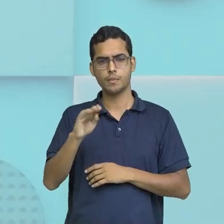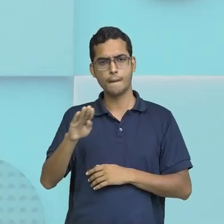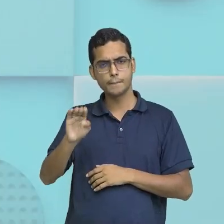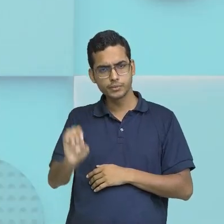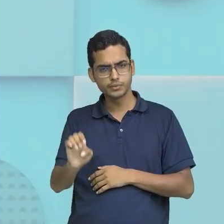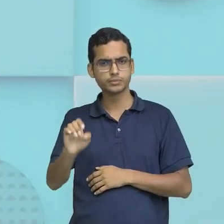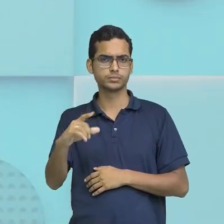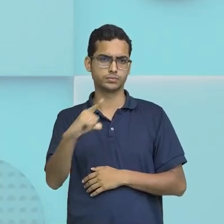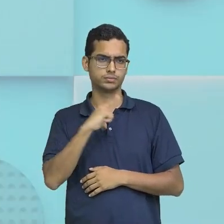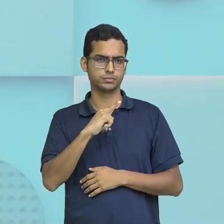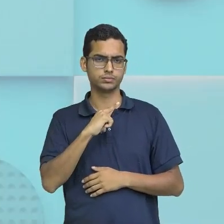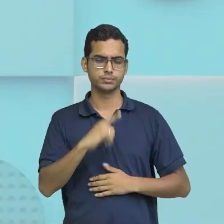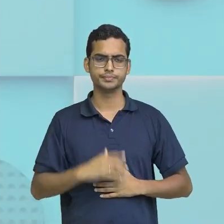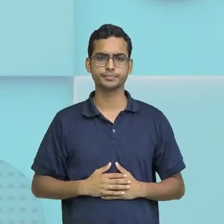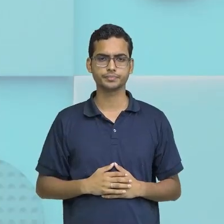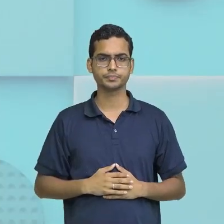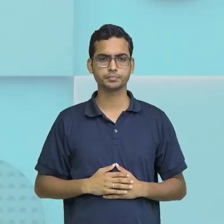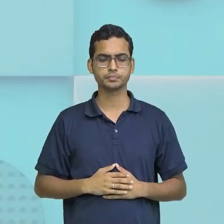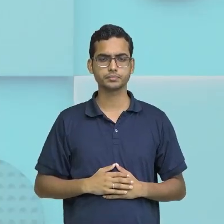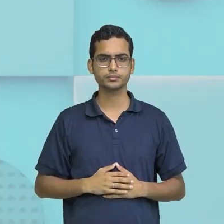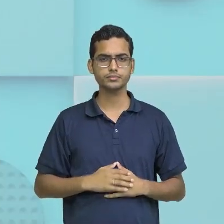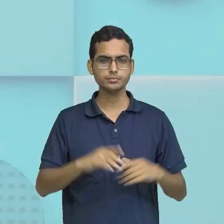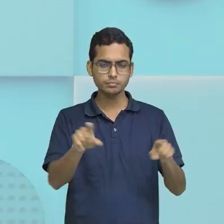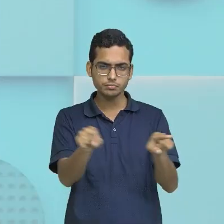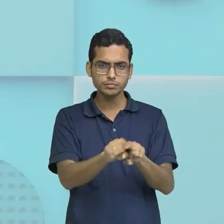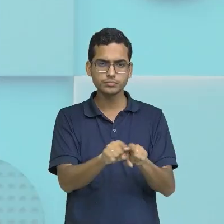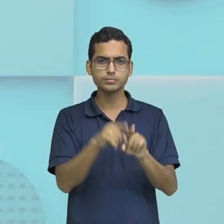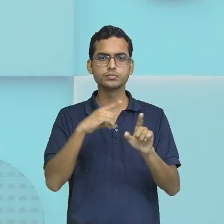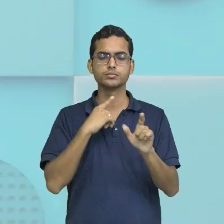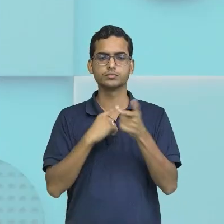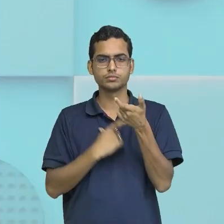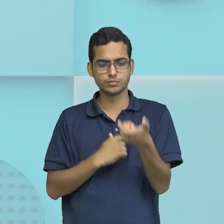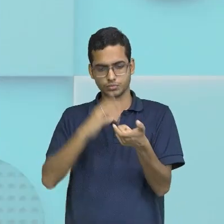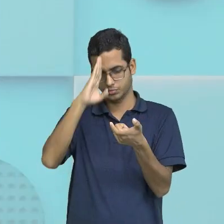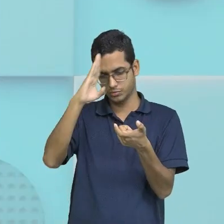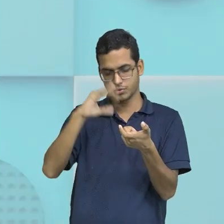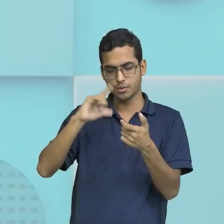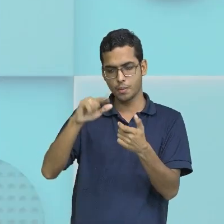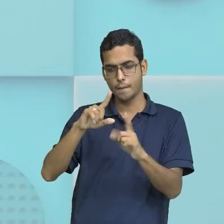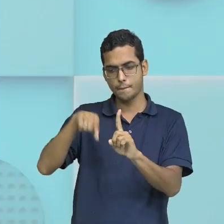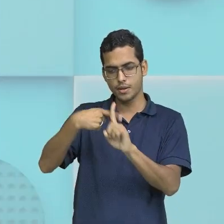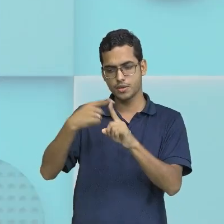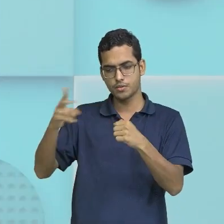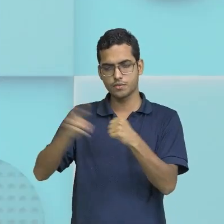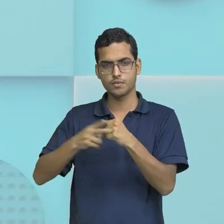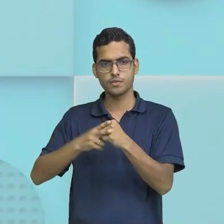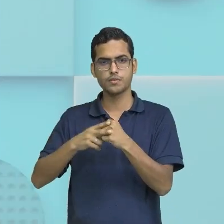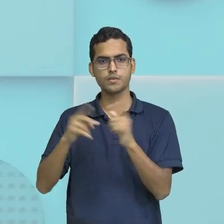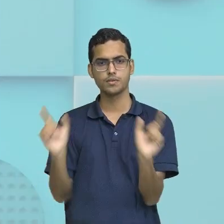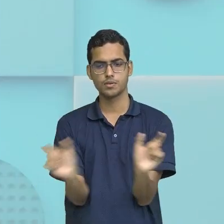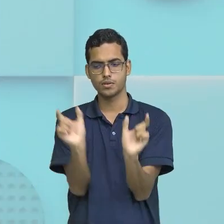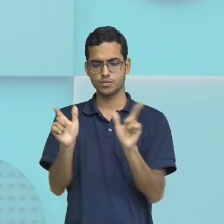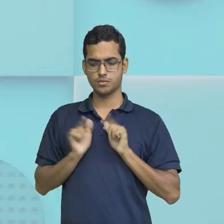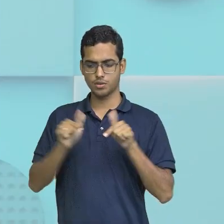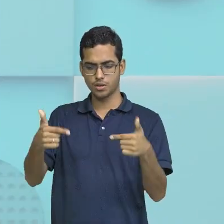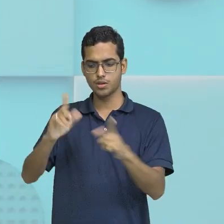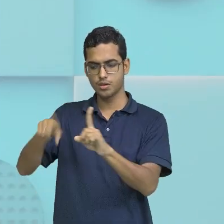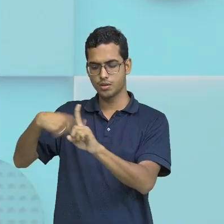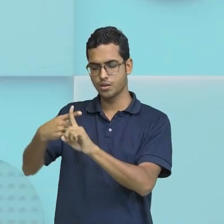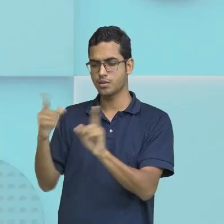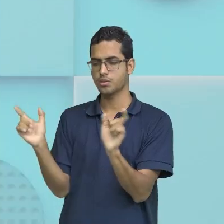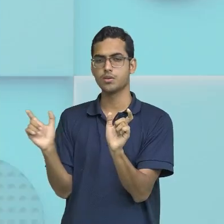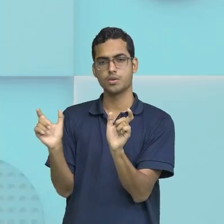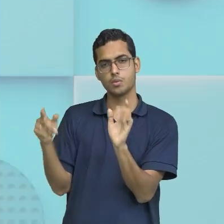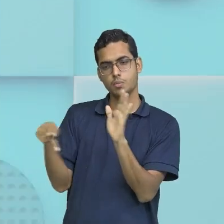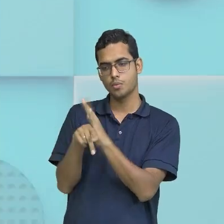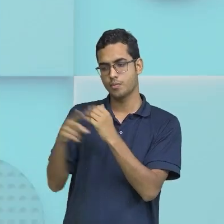Was ou were, mais o verbo principal, que de fato vai indicar qual é a ação, mais o verbo no ing,